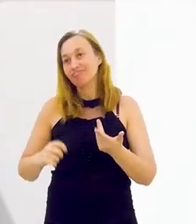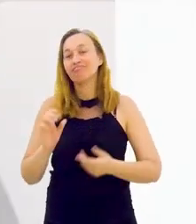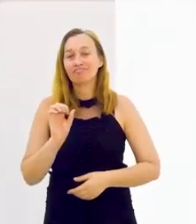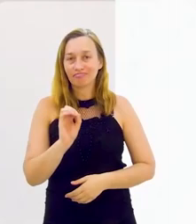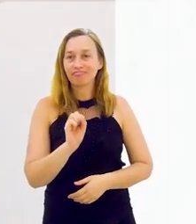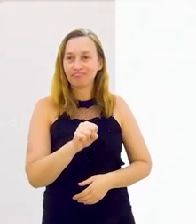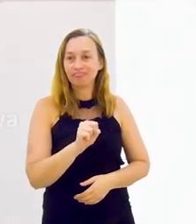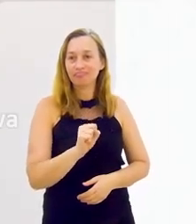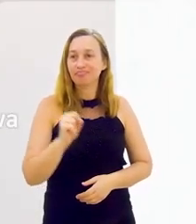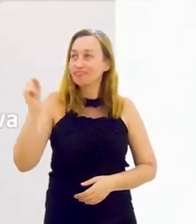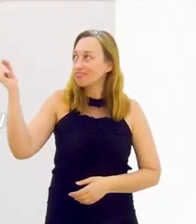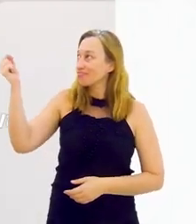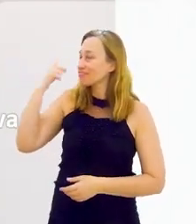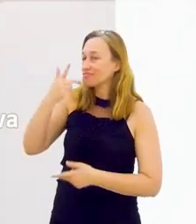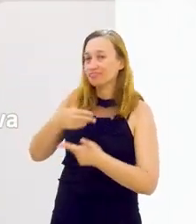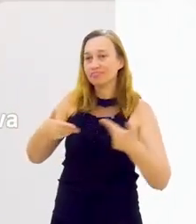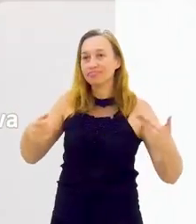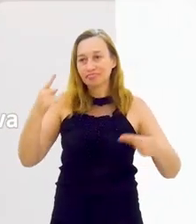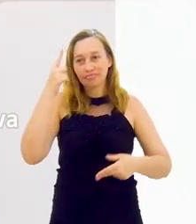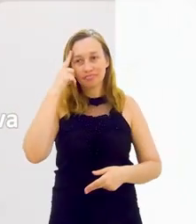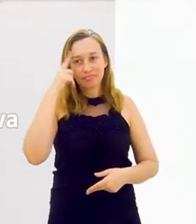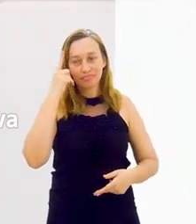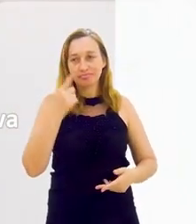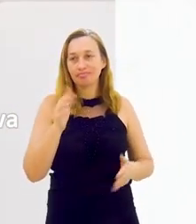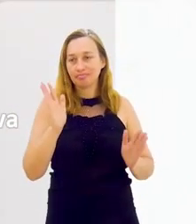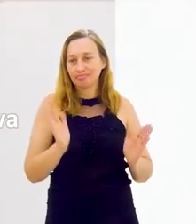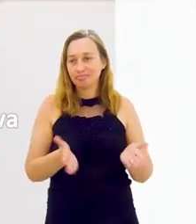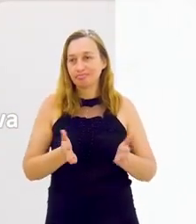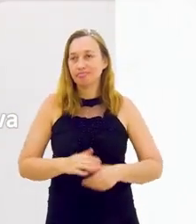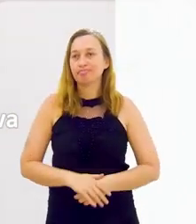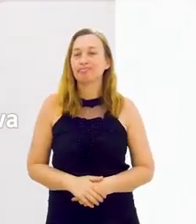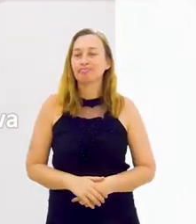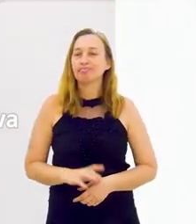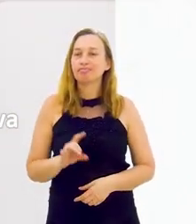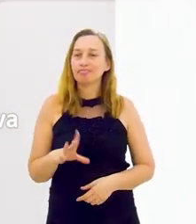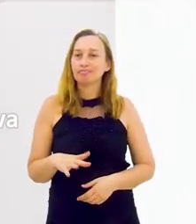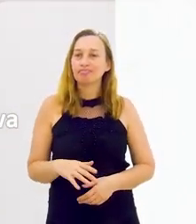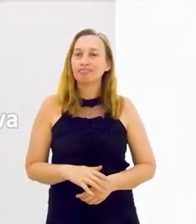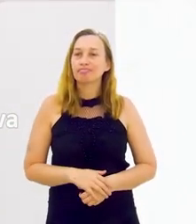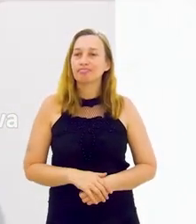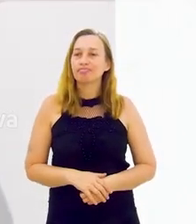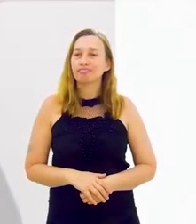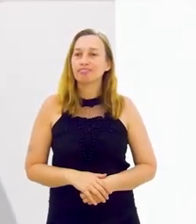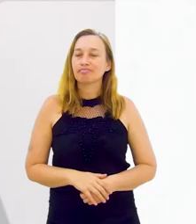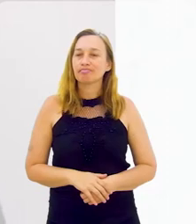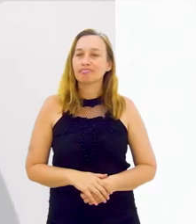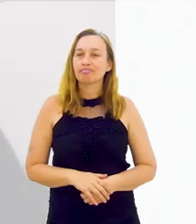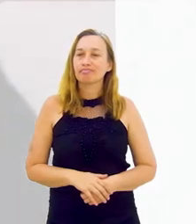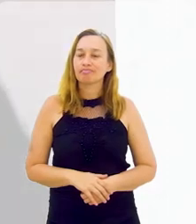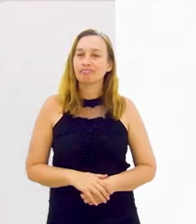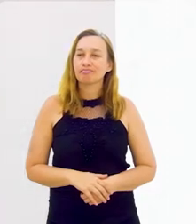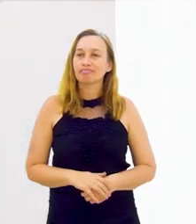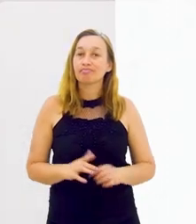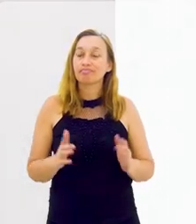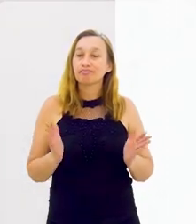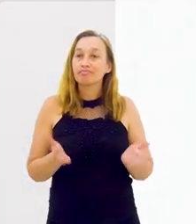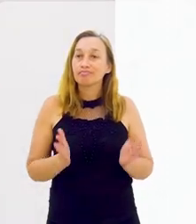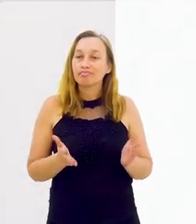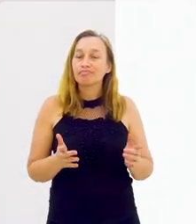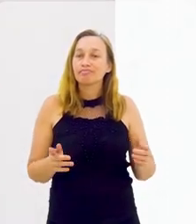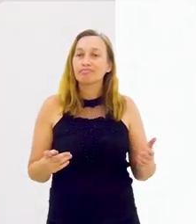porque a gente pensa muito, tem milhões de pensamentos passando por aqui agora, é só a gente